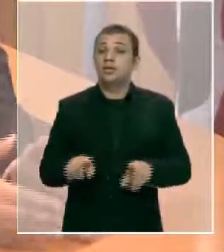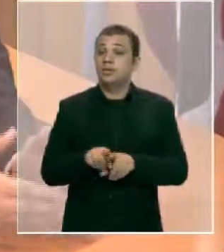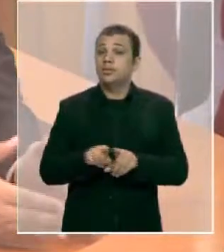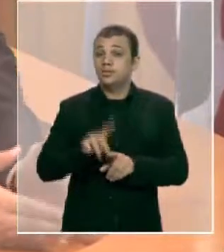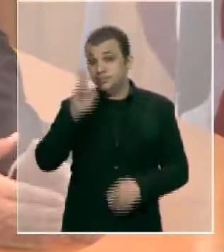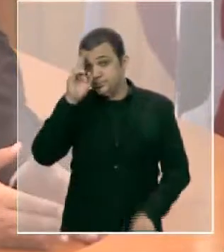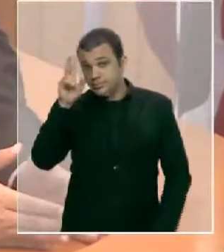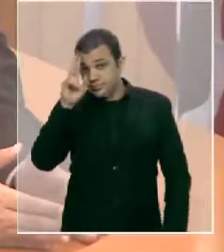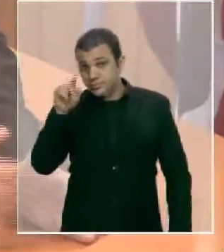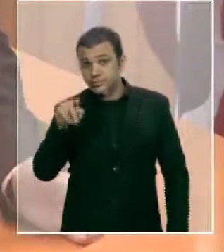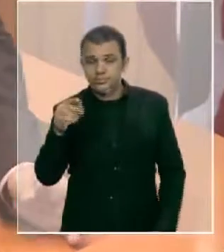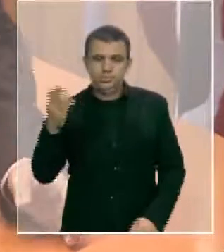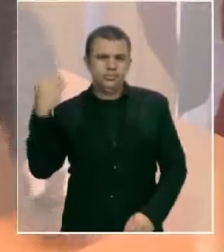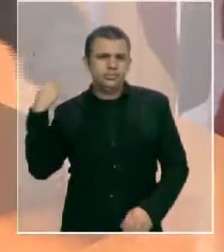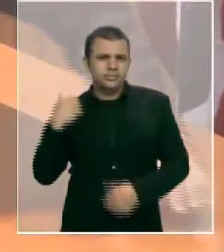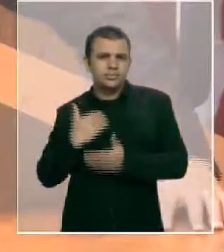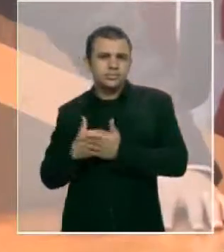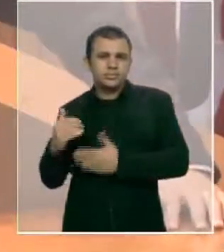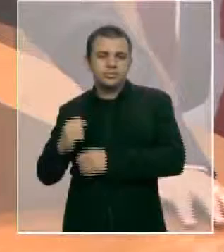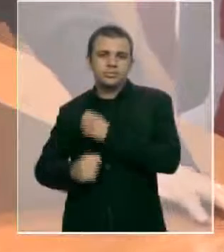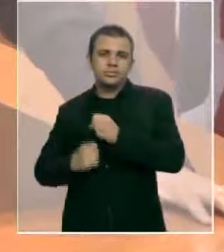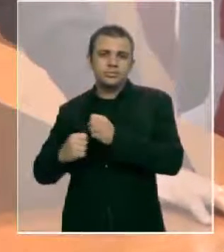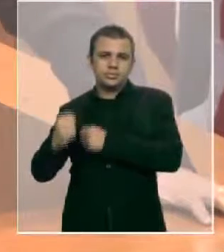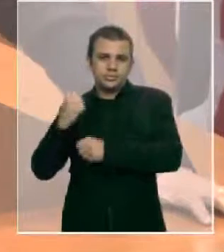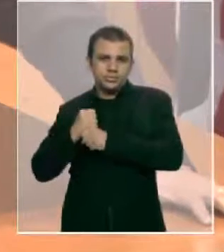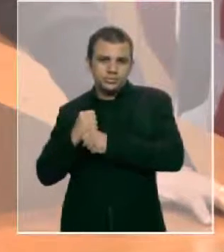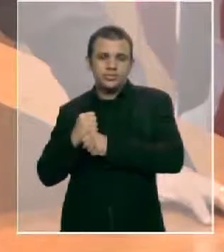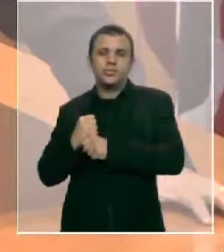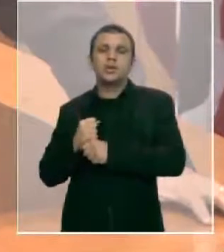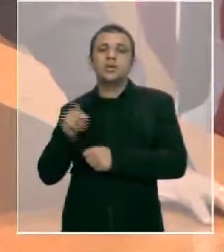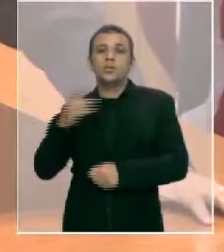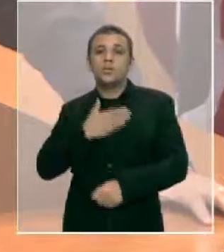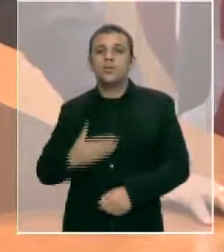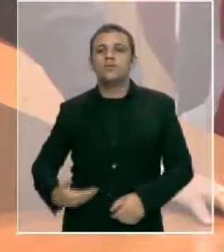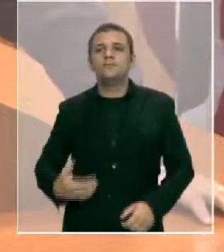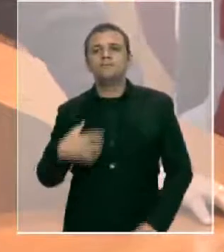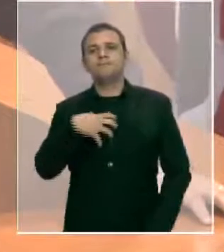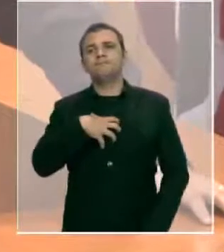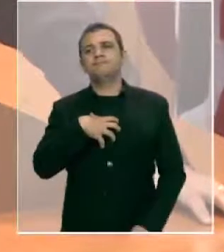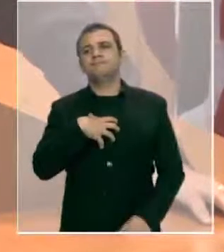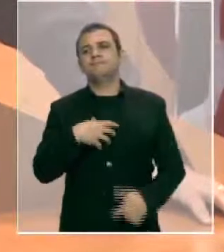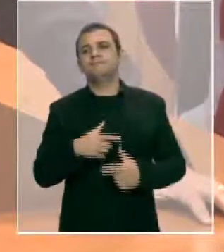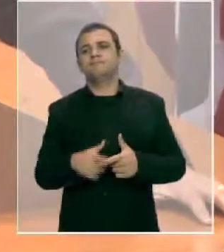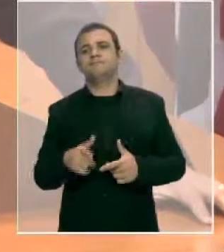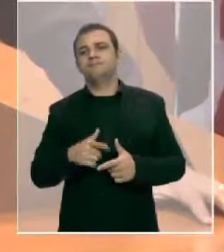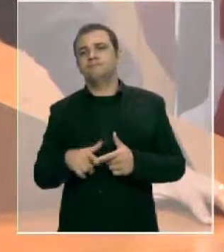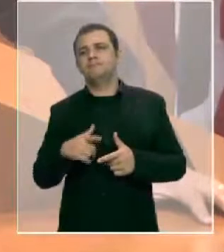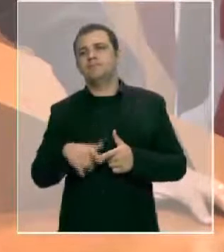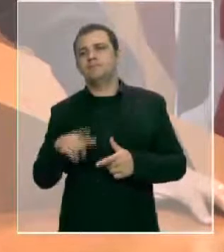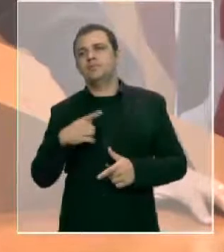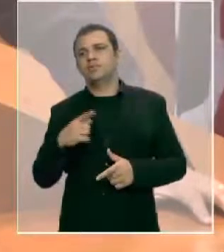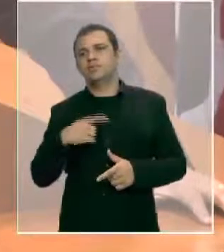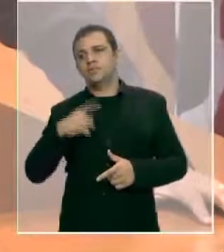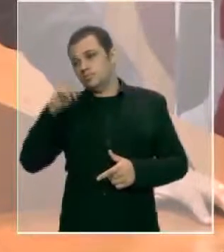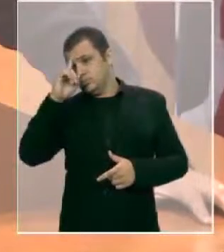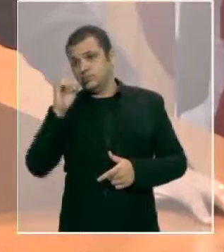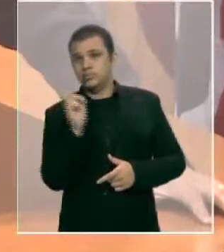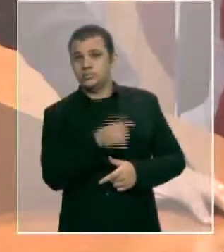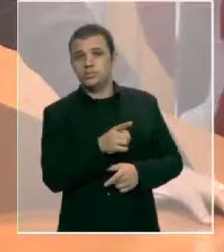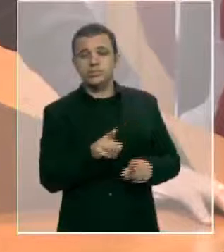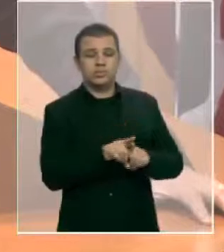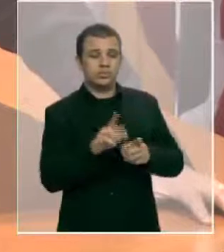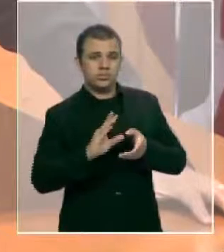sensível com esse problema, já havia manifestado e destinado 20 milhões de